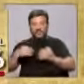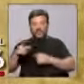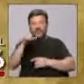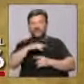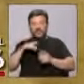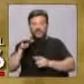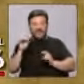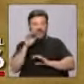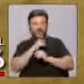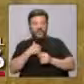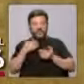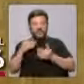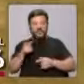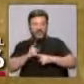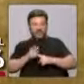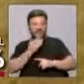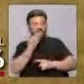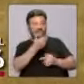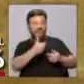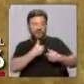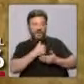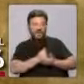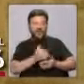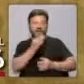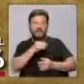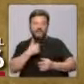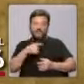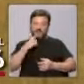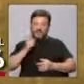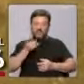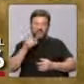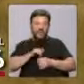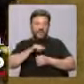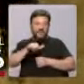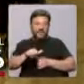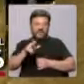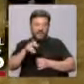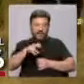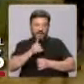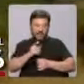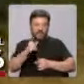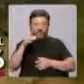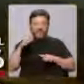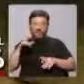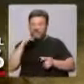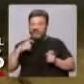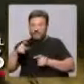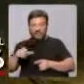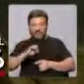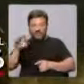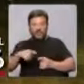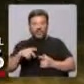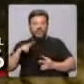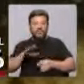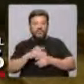de ajuda, a Atenas já pediu apoio. A França vai enviar 2 aviões Canadair e uma aeronave de reconhecimento. Portugal, por causa